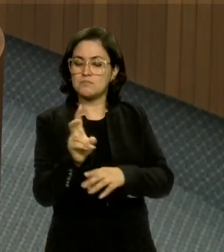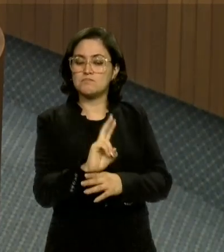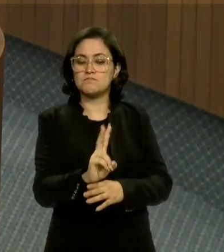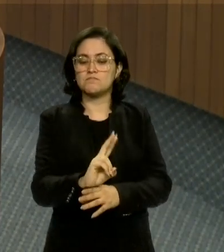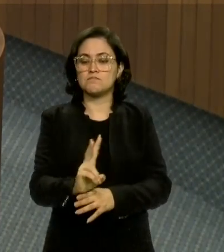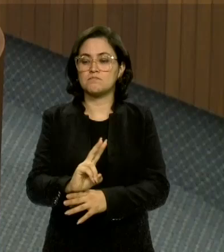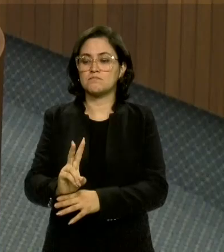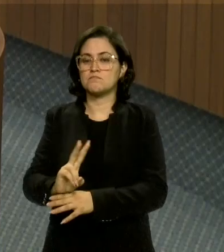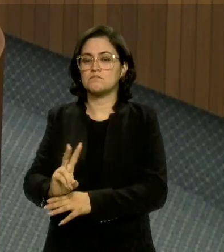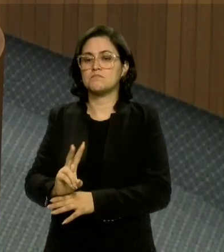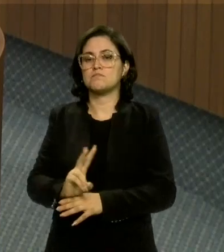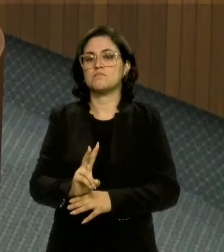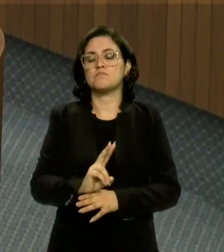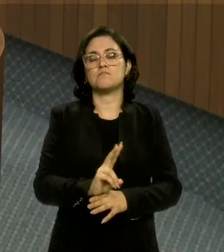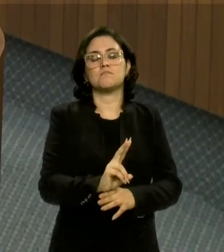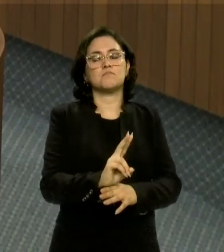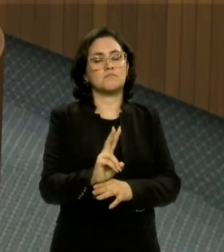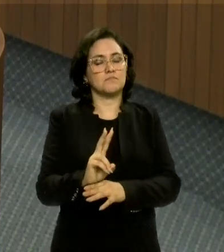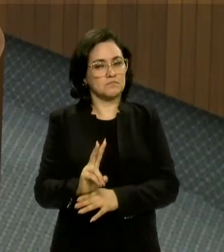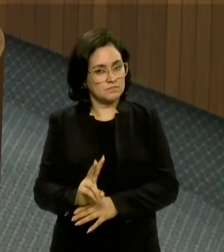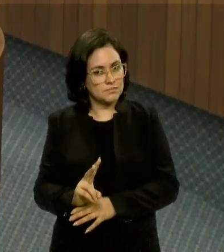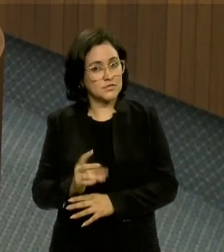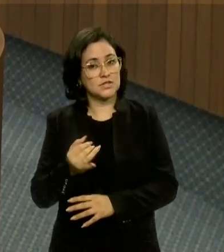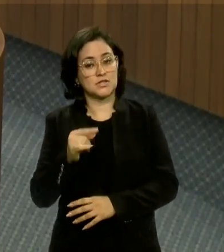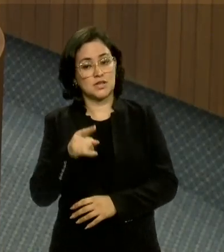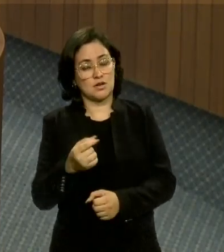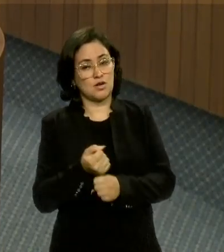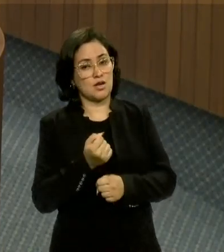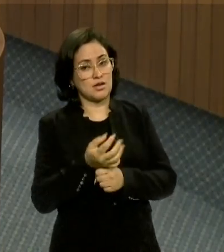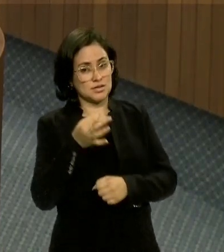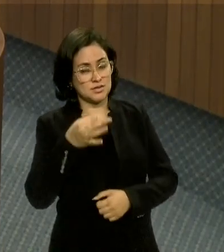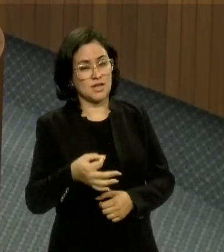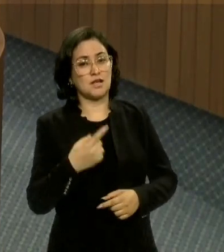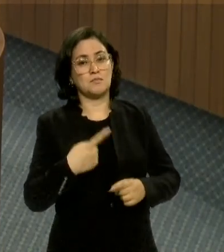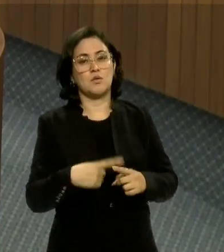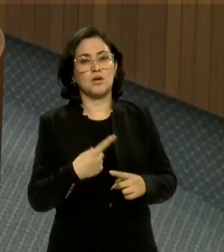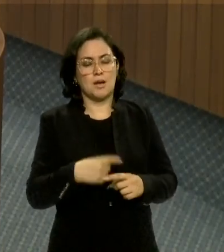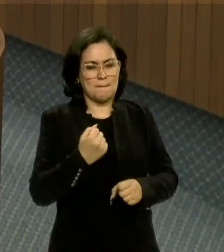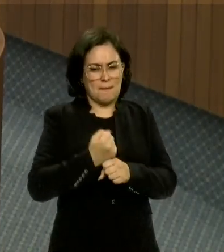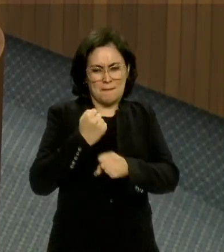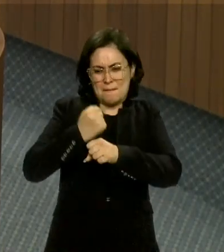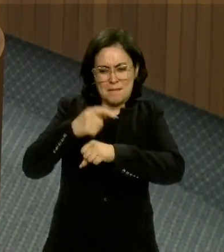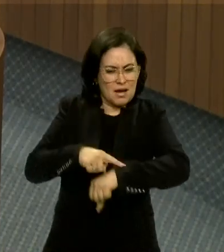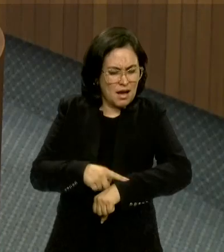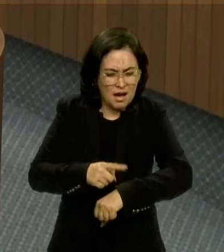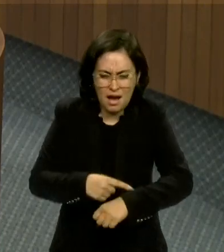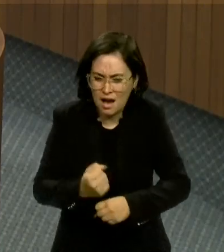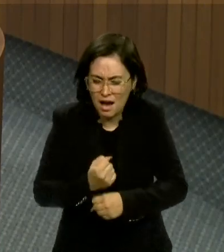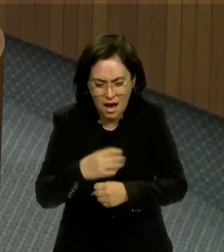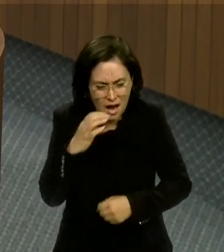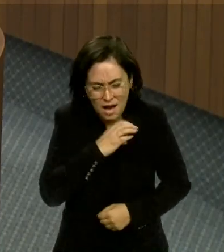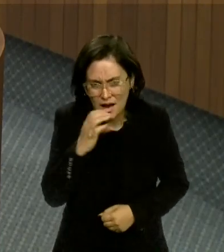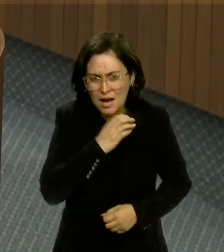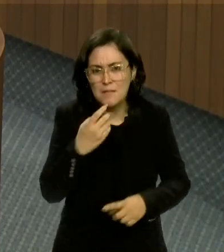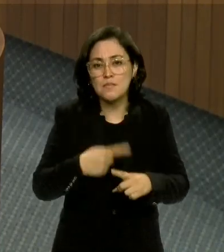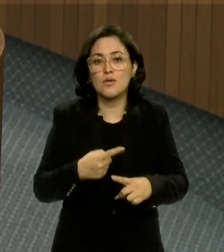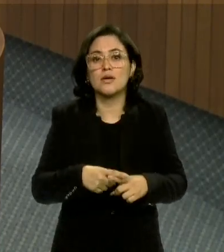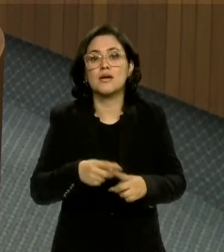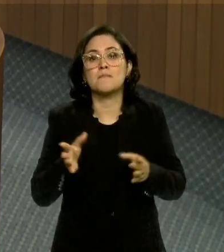período de eleição. Então, eu peço uma intervenção do CREA nisso para saber se aquilo ali, de fato, está